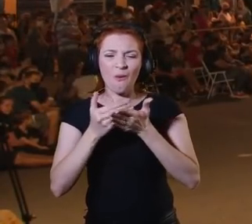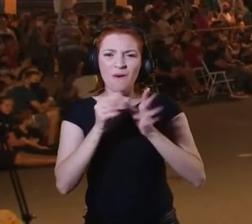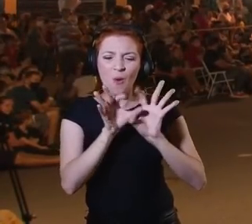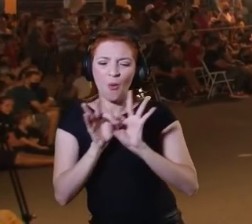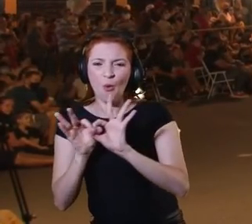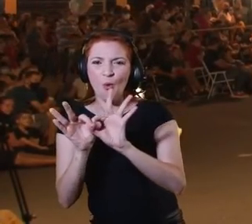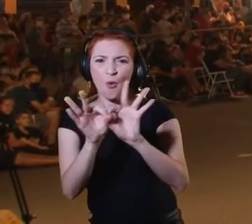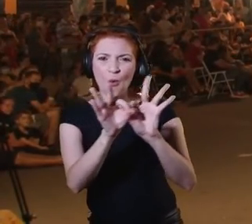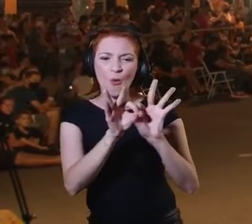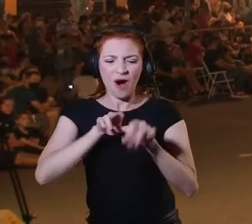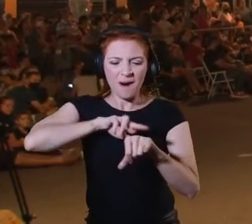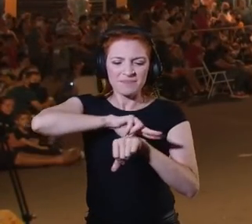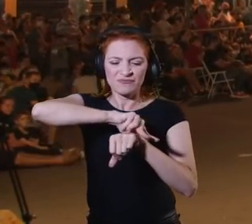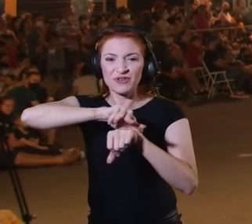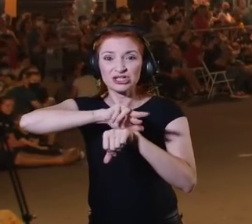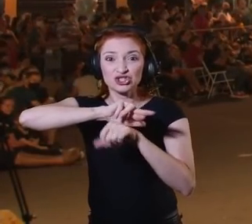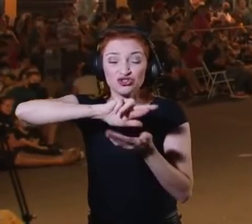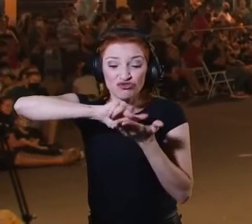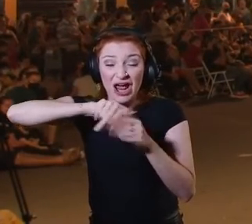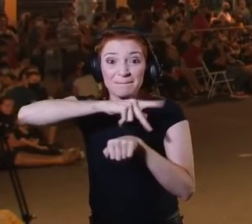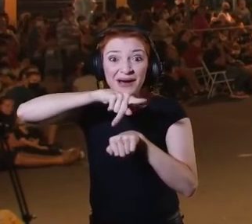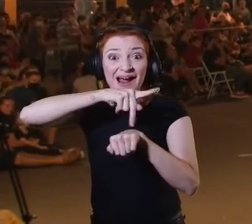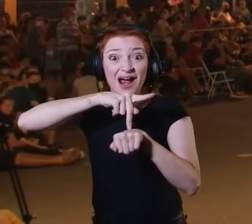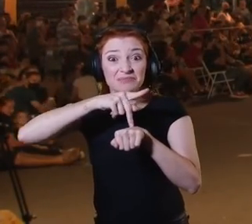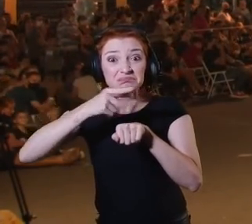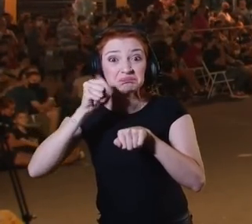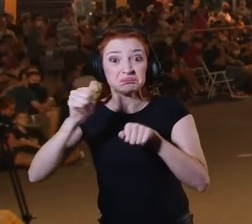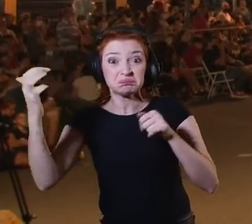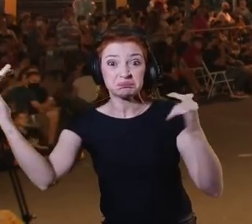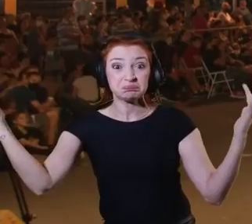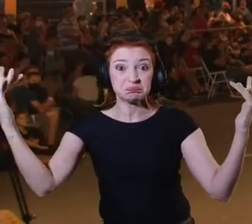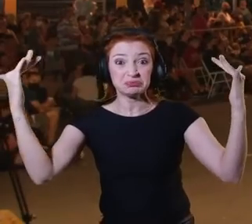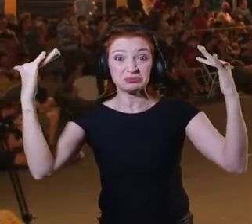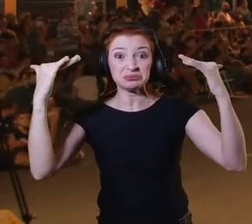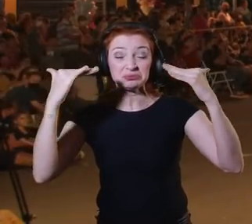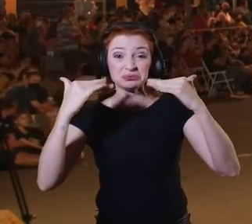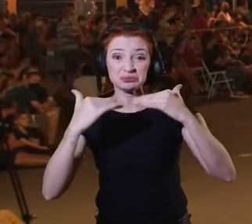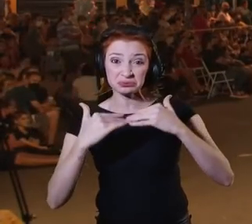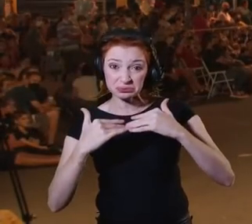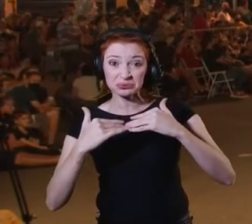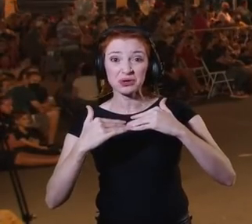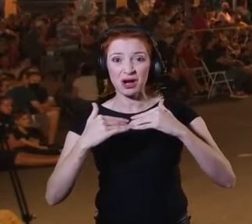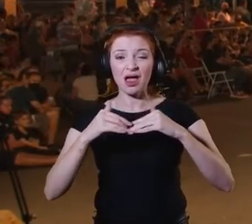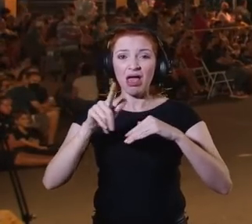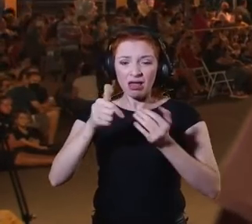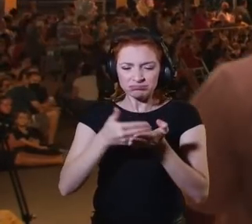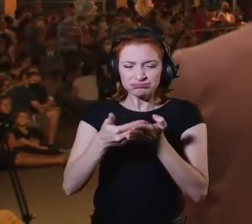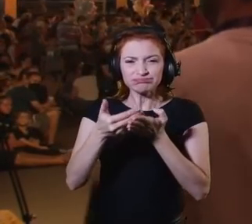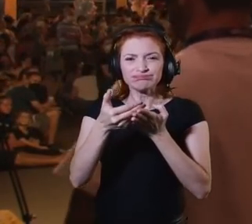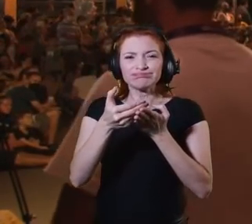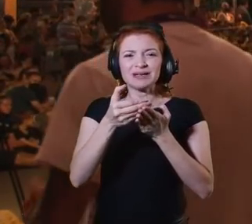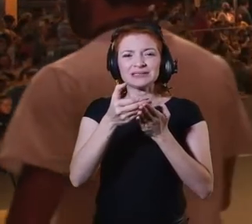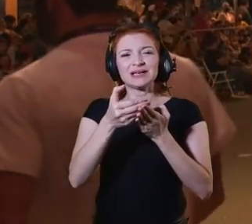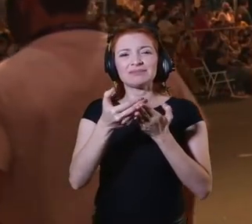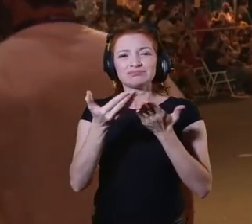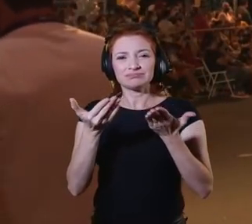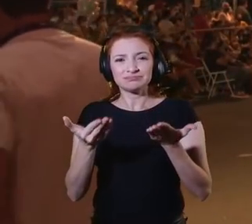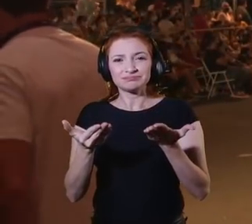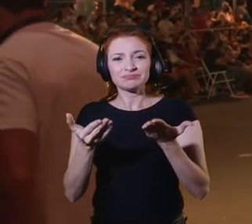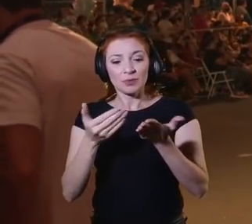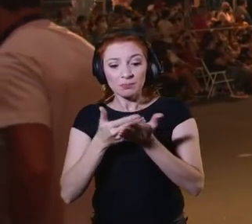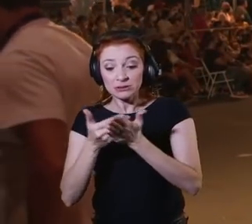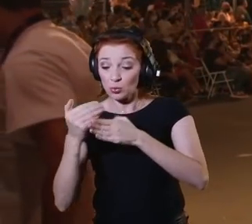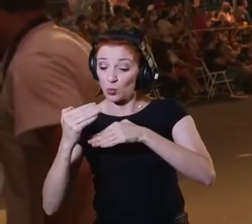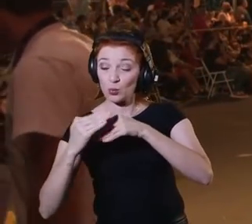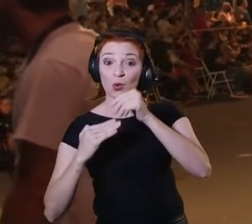de diferentes etnias que nunca ao menos tiveram um encontro ou a responsabilidade de fazer da